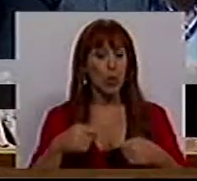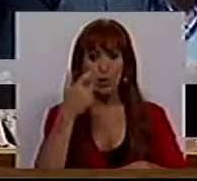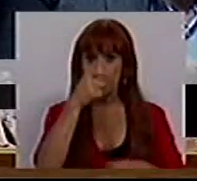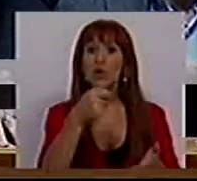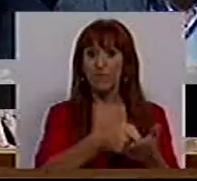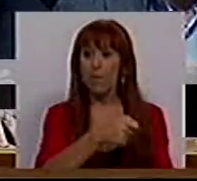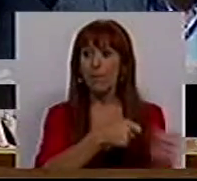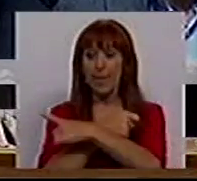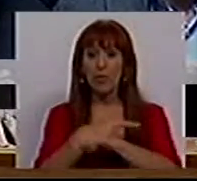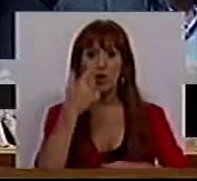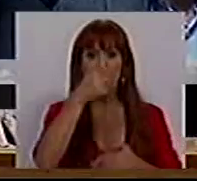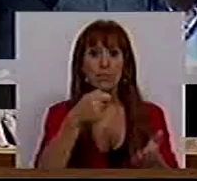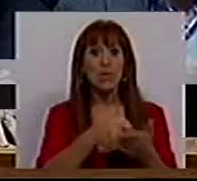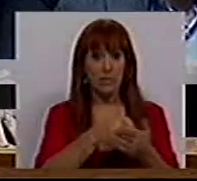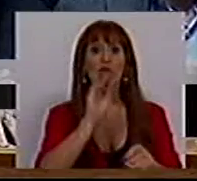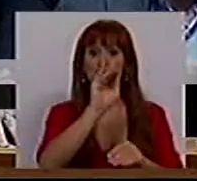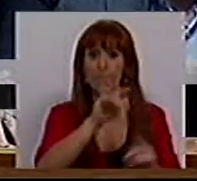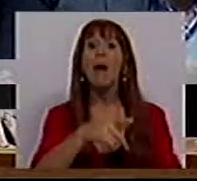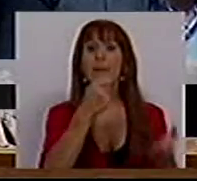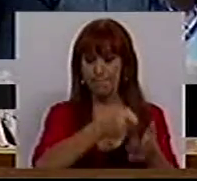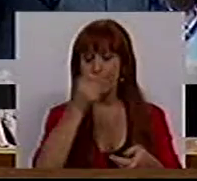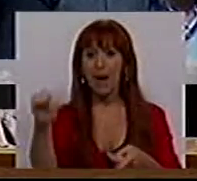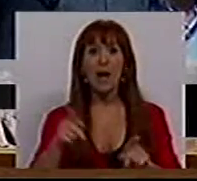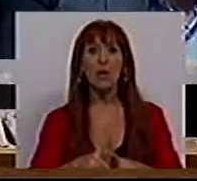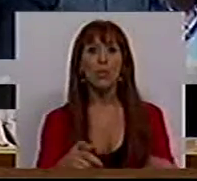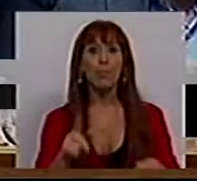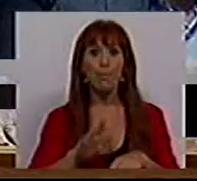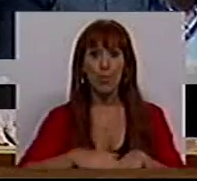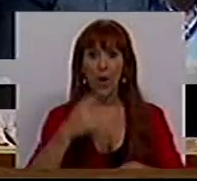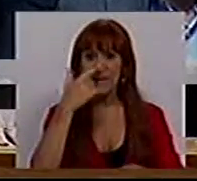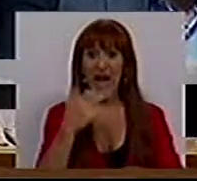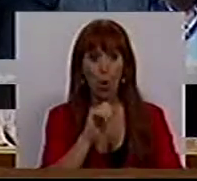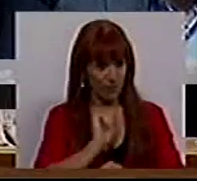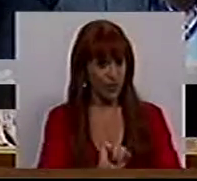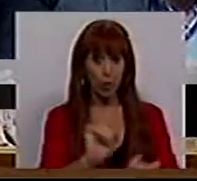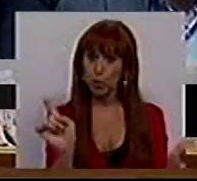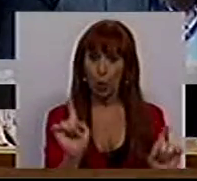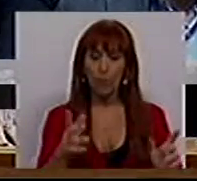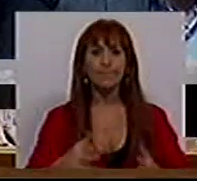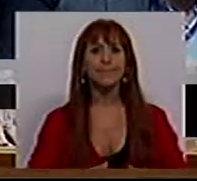os contribuintes, que os contribuintes vão ser chamados a pagar por um erro que não foi seu.